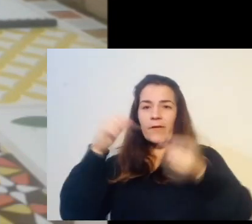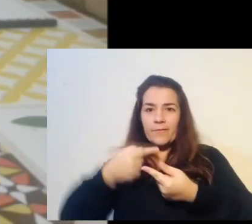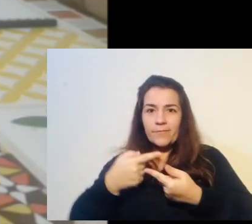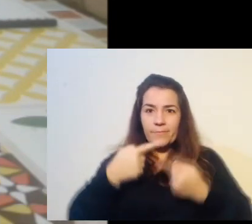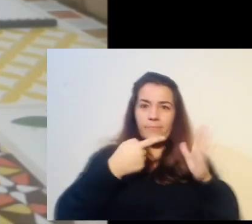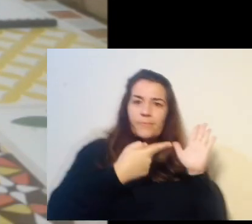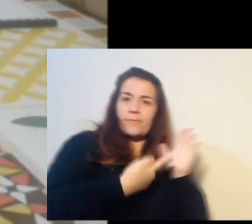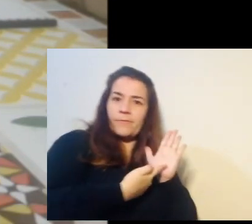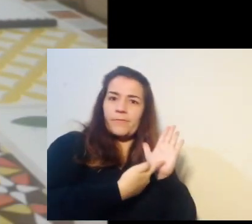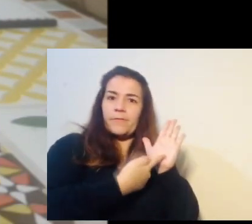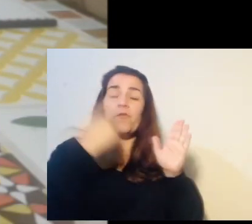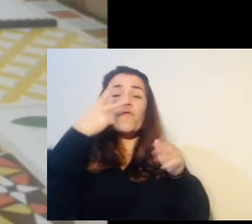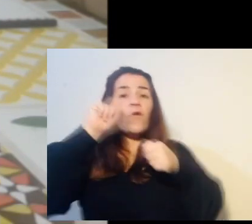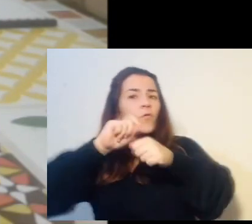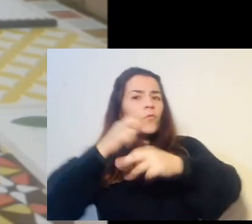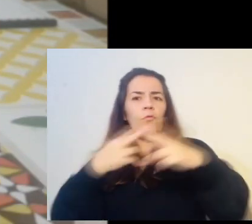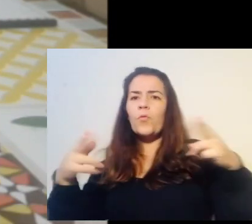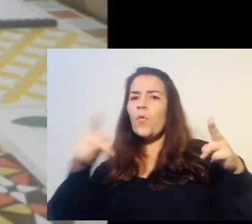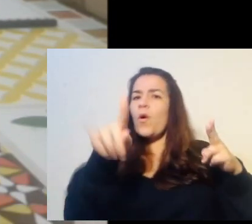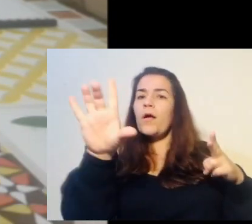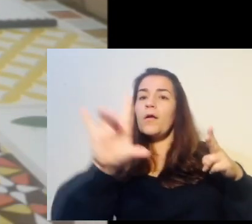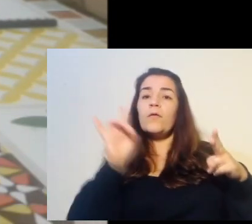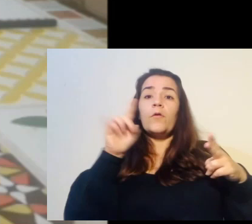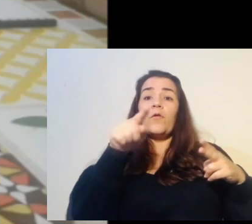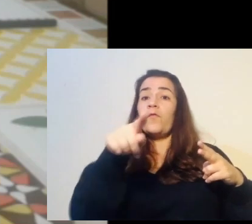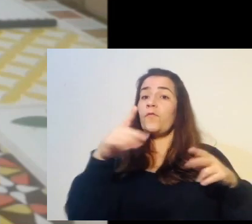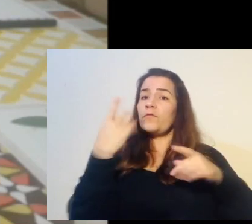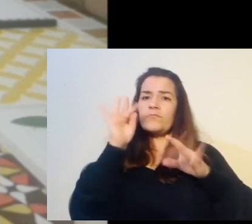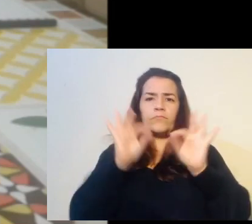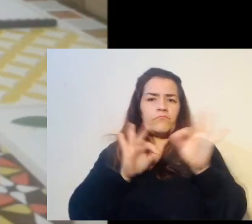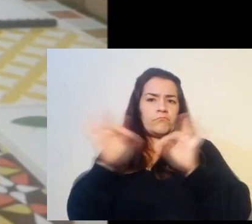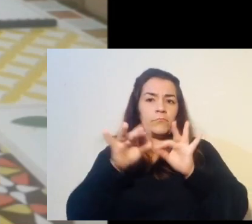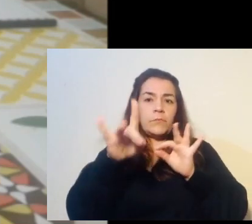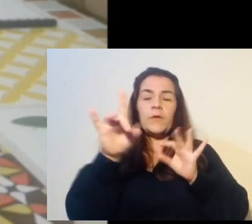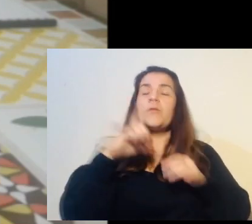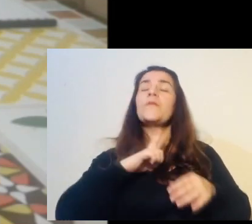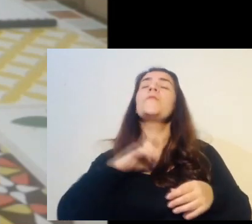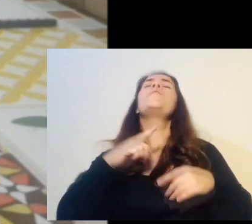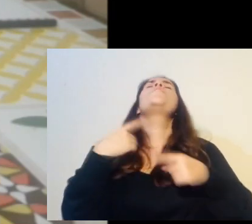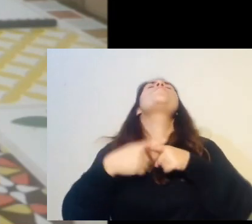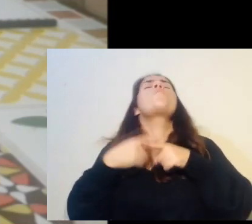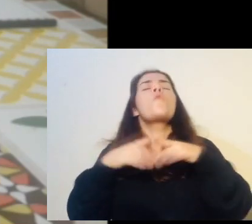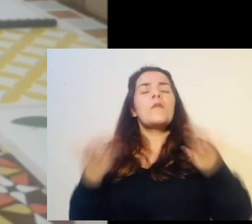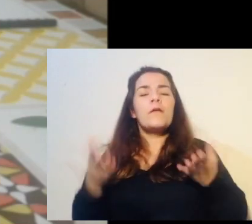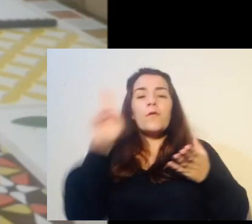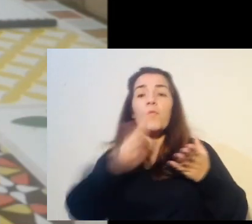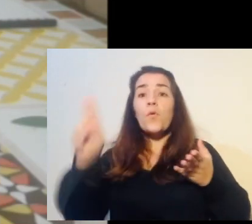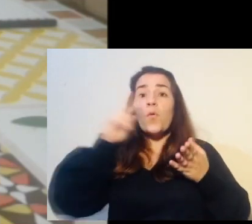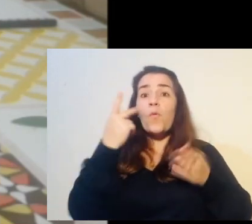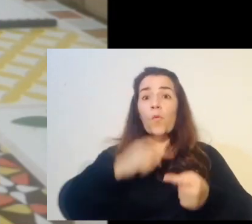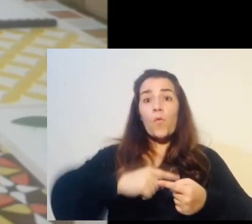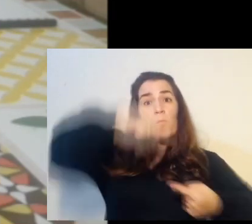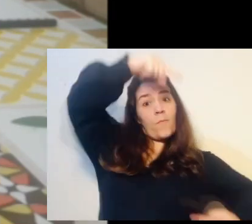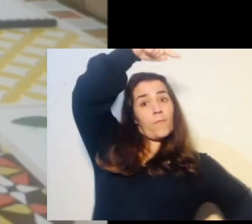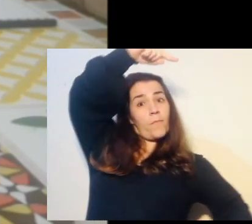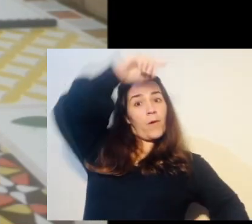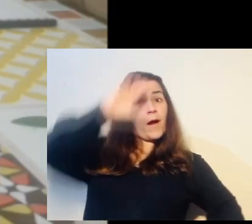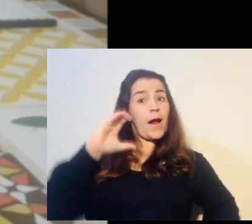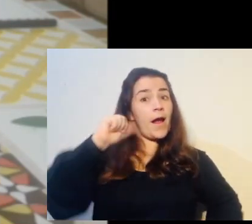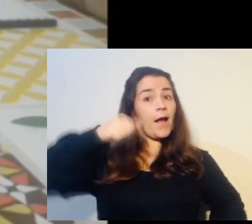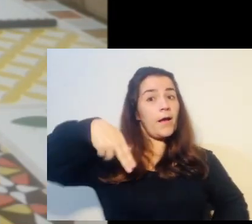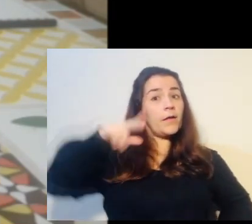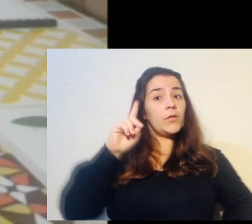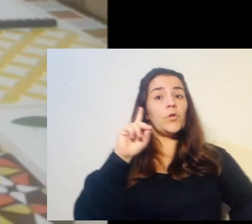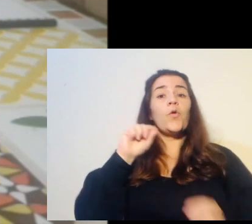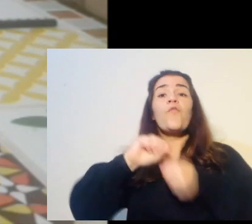dessas, que pode ser de qualquer material, não precisa ser de material específico. Para que serve? É uma vara que tem que ser maior do que o cano que a gente